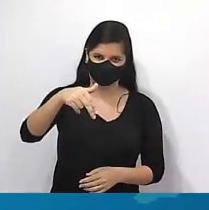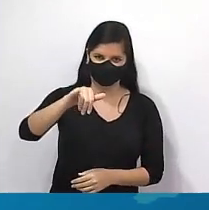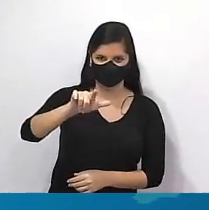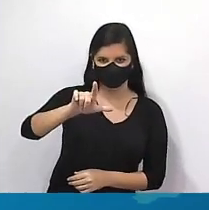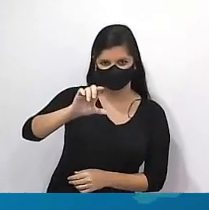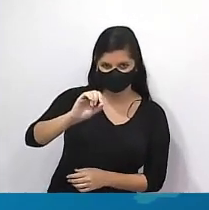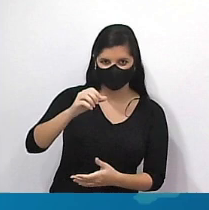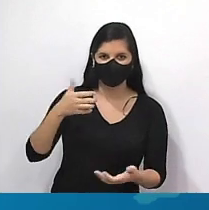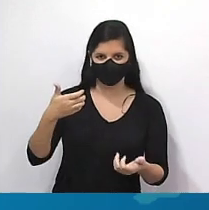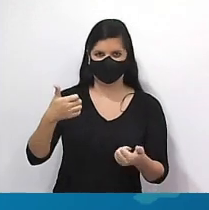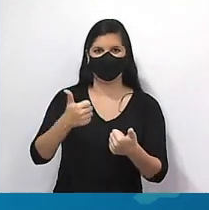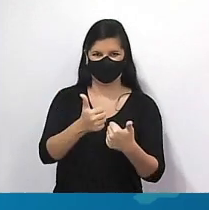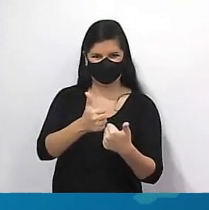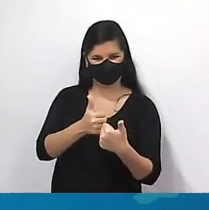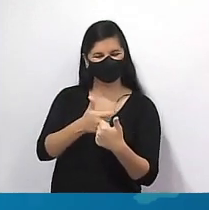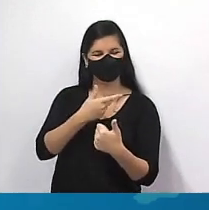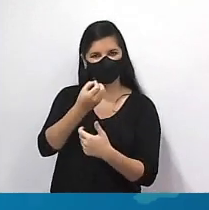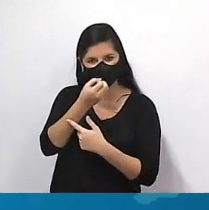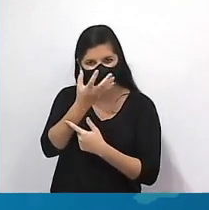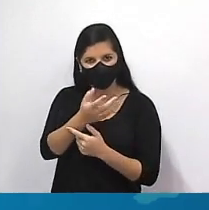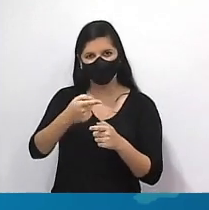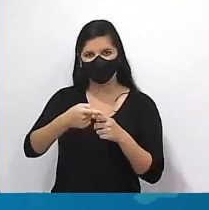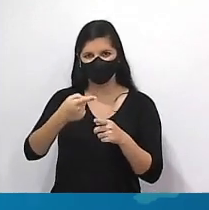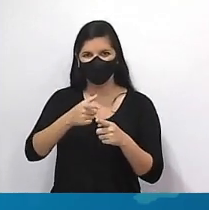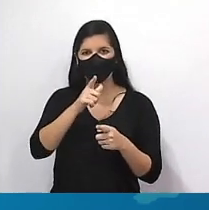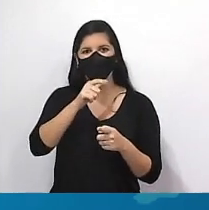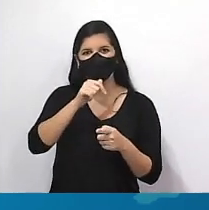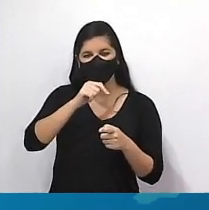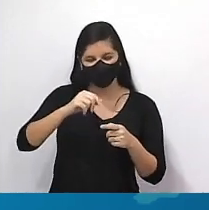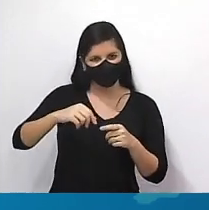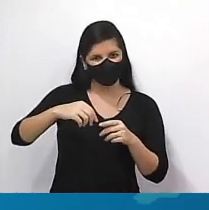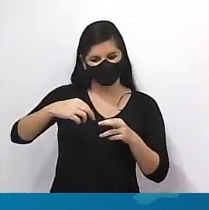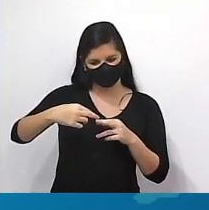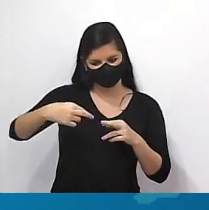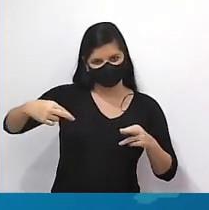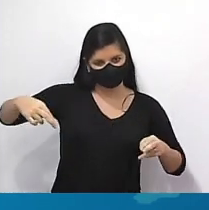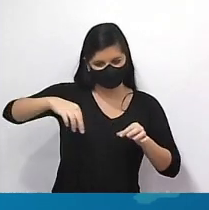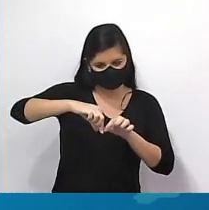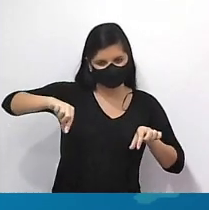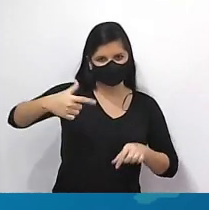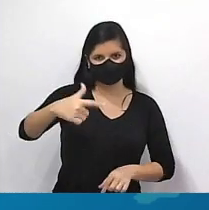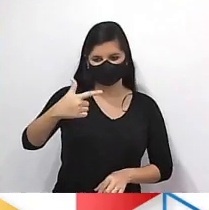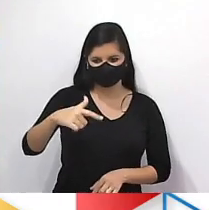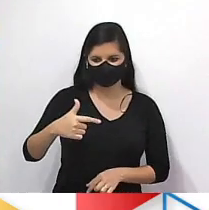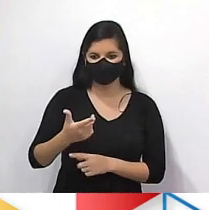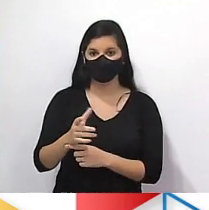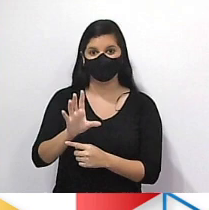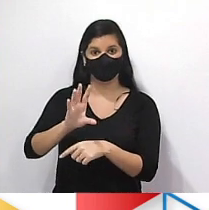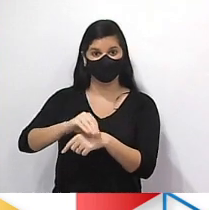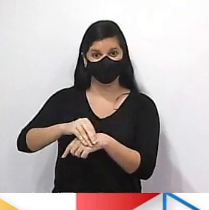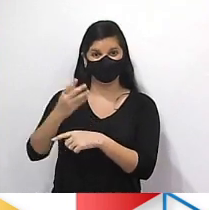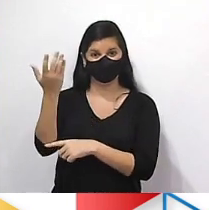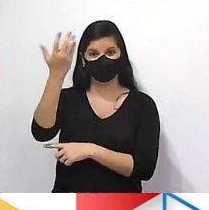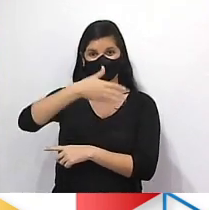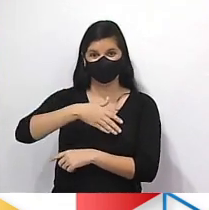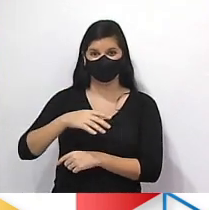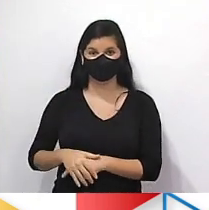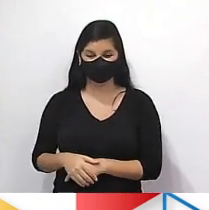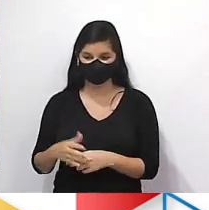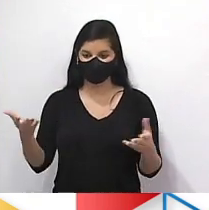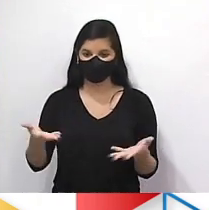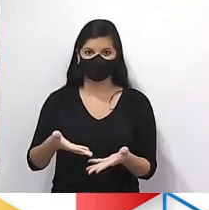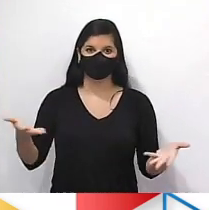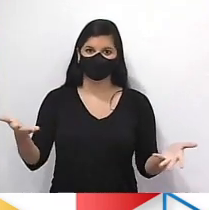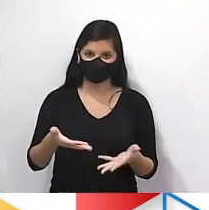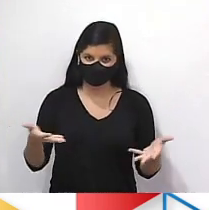tudo mais fácil porque não tinha sistema de irrigação. Se liga aí, tá bom? Então tá aí a foto do Rio Nilo hoje, né?